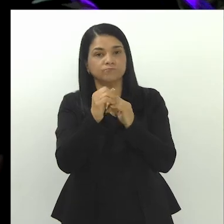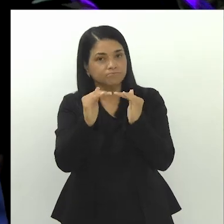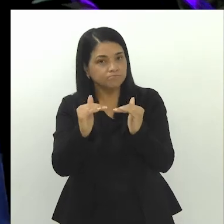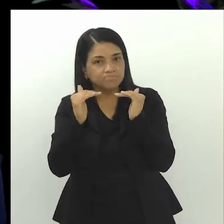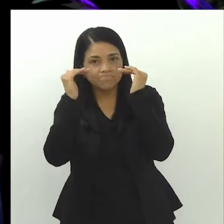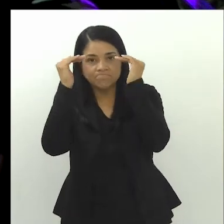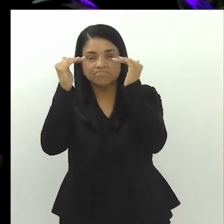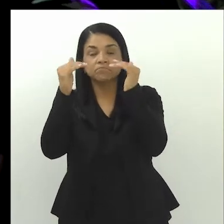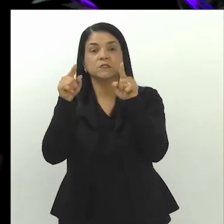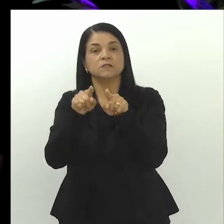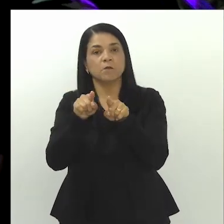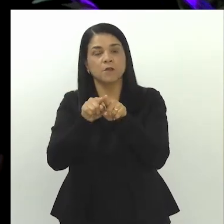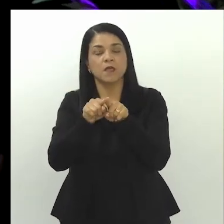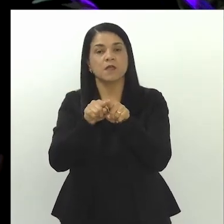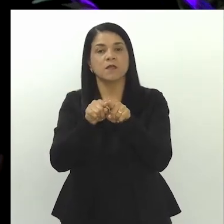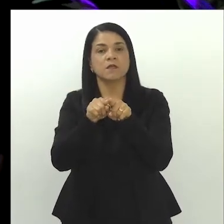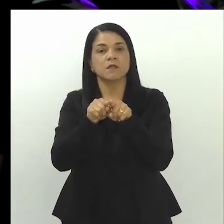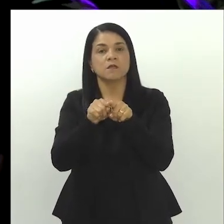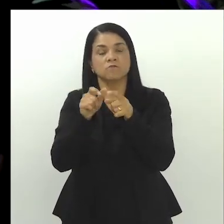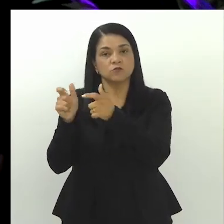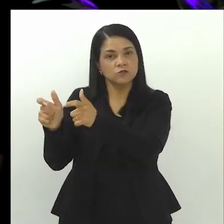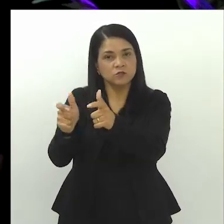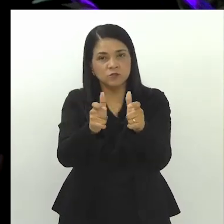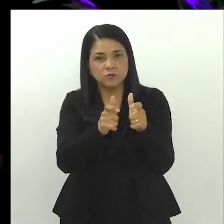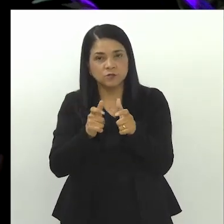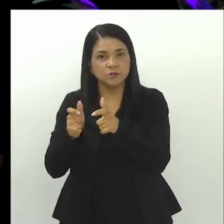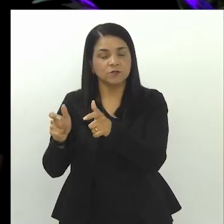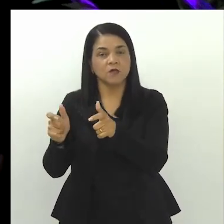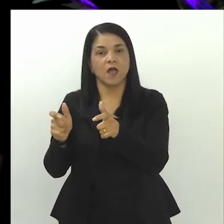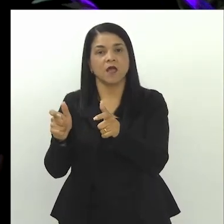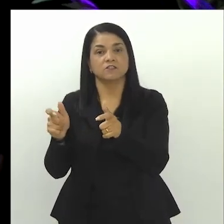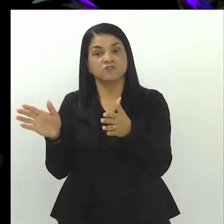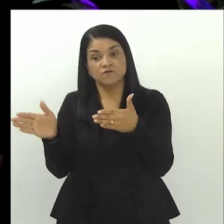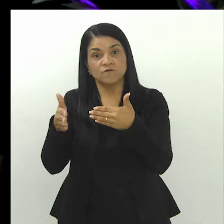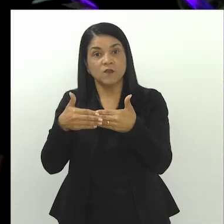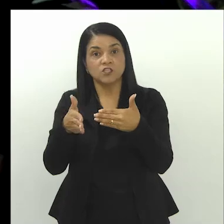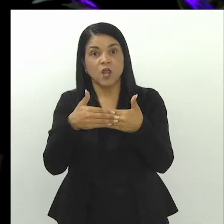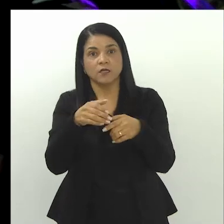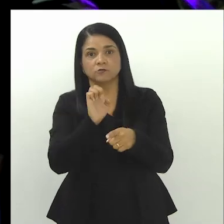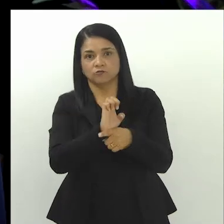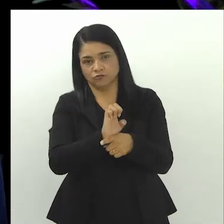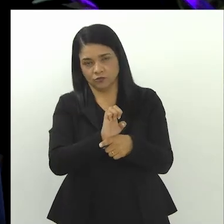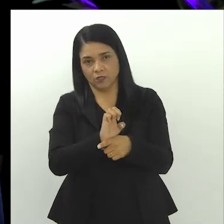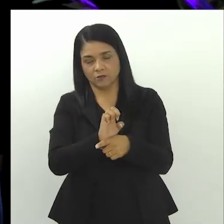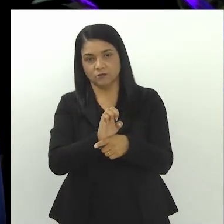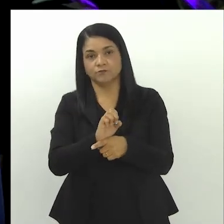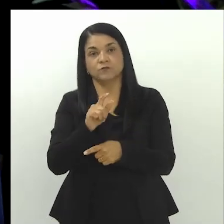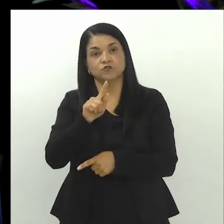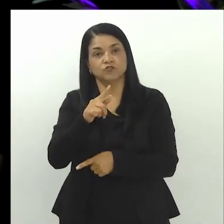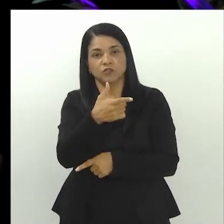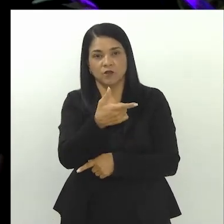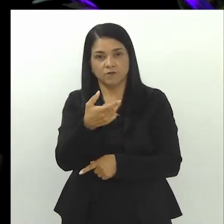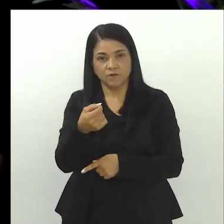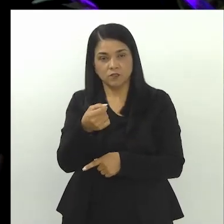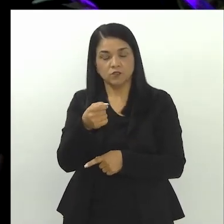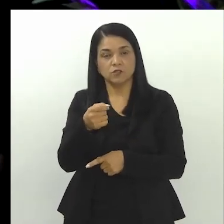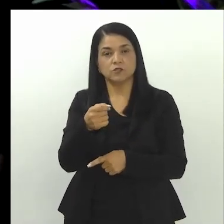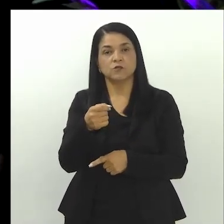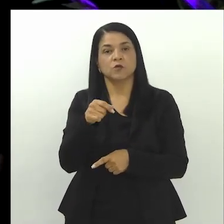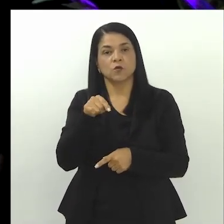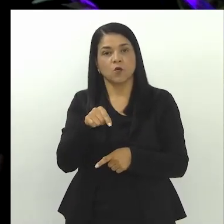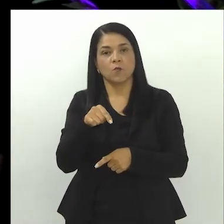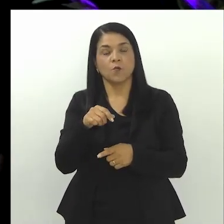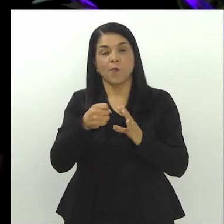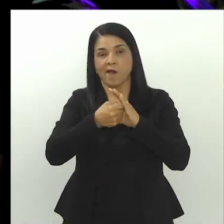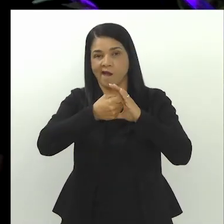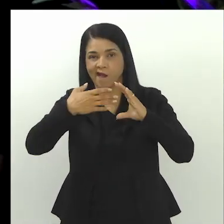de entidades e realmente de uma forma bastante ampla nesses espaços que tradicionalmente eram espaços fechados para os estados, né? Então, o G20 ali